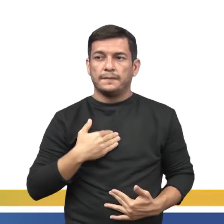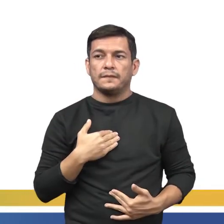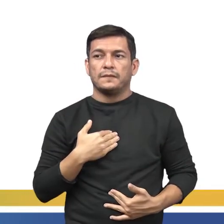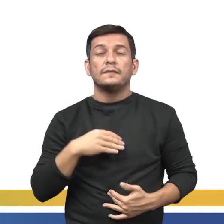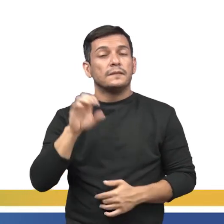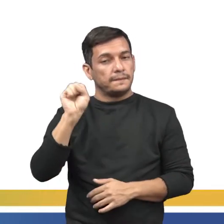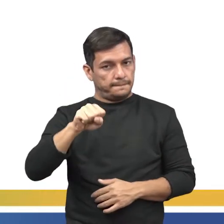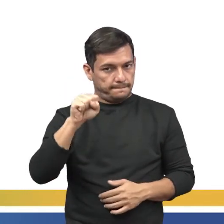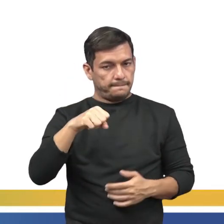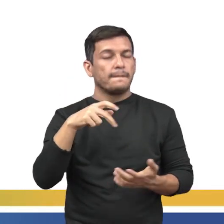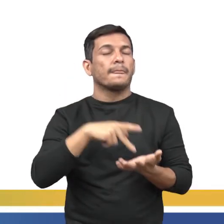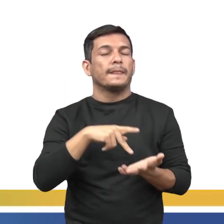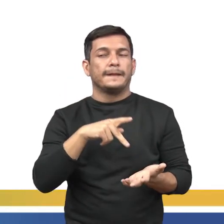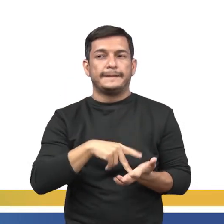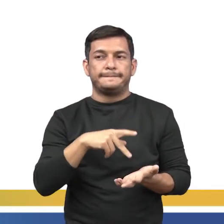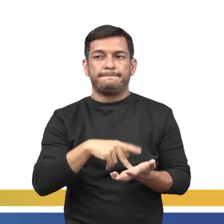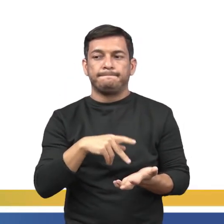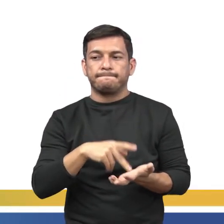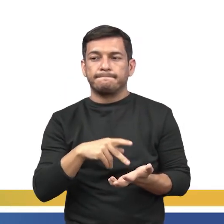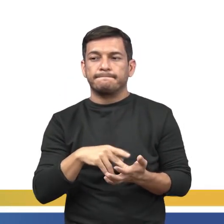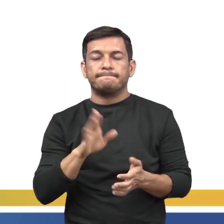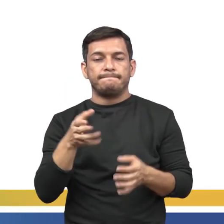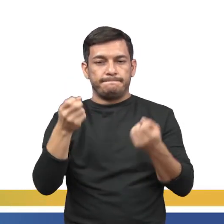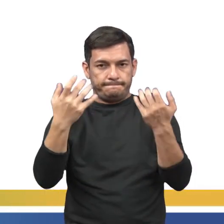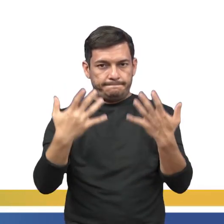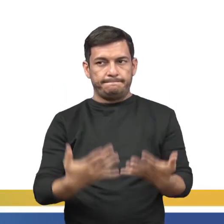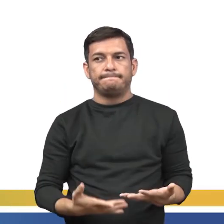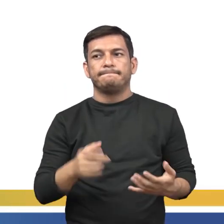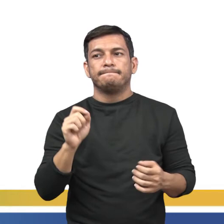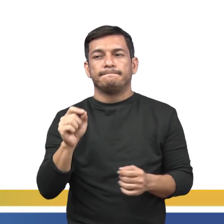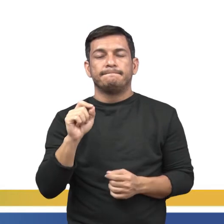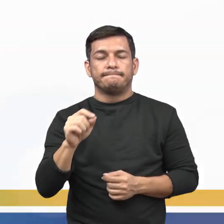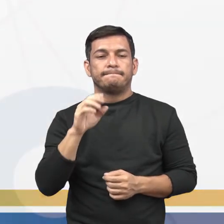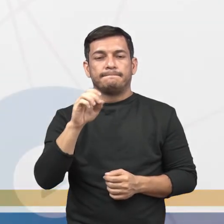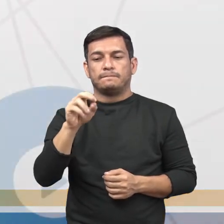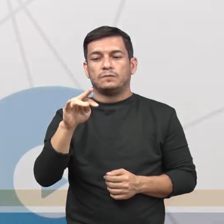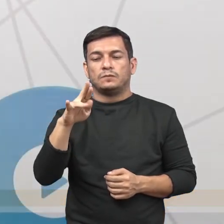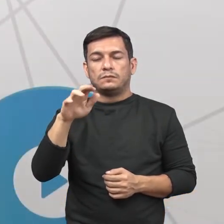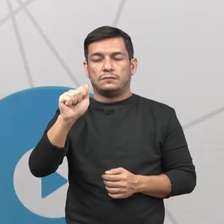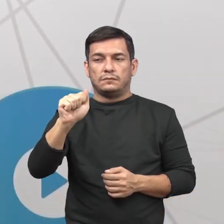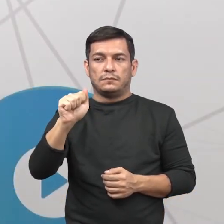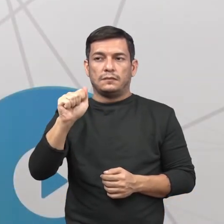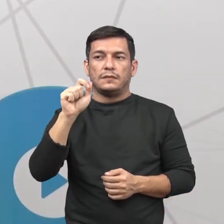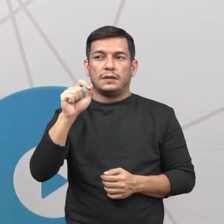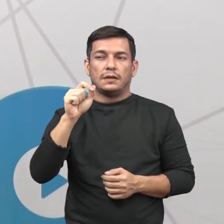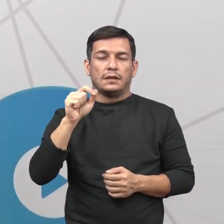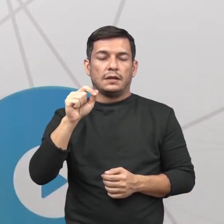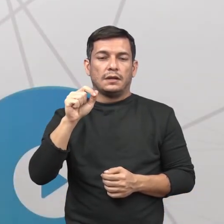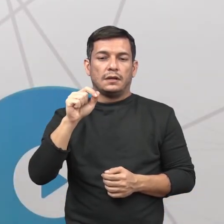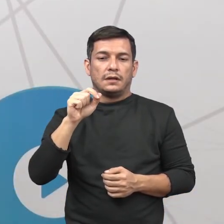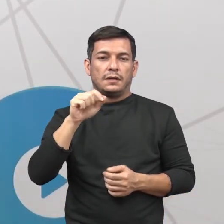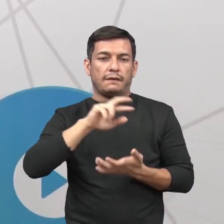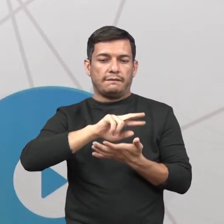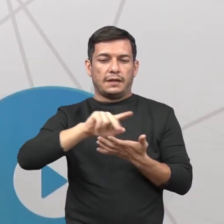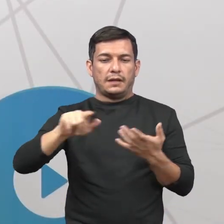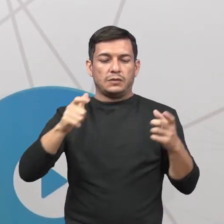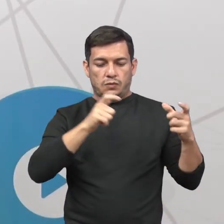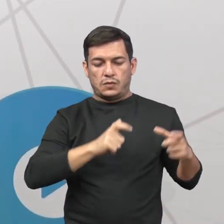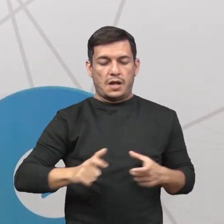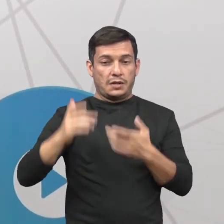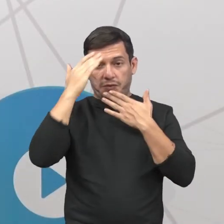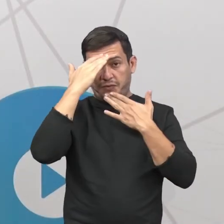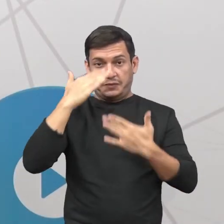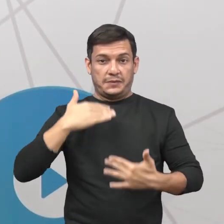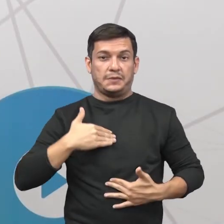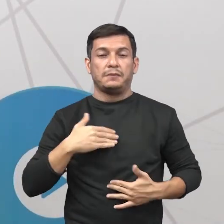oxigenado a todas as partes do corpo? Sim, nós acabamos de falar a respeito da artéria aorta, que ela